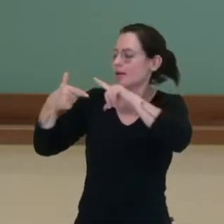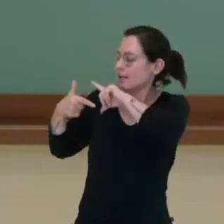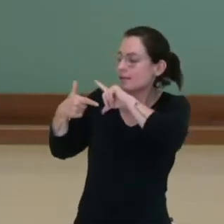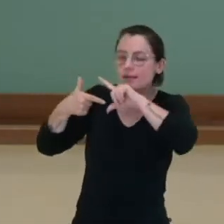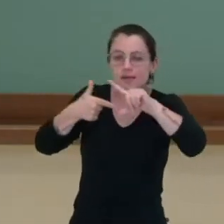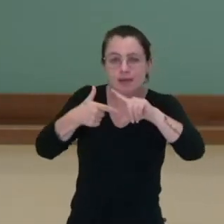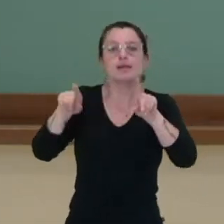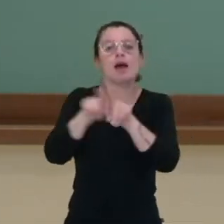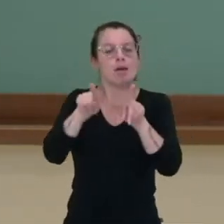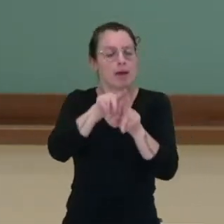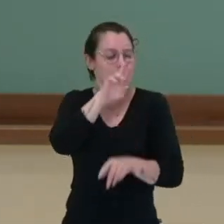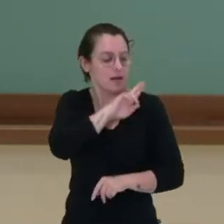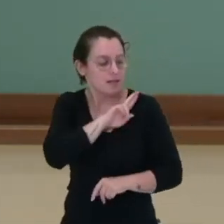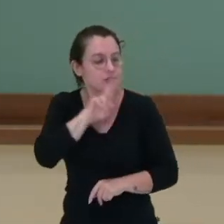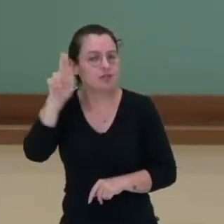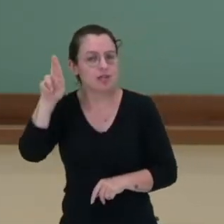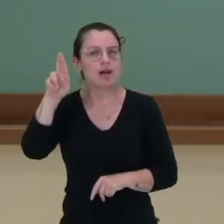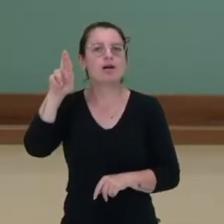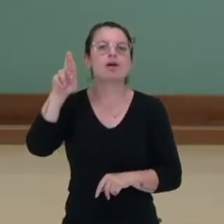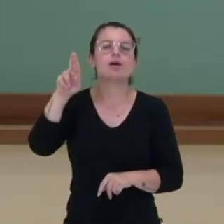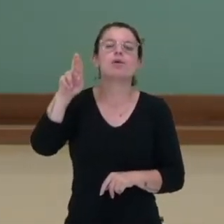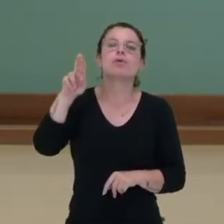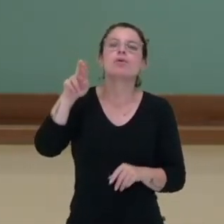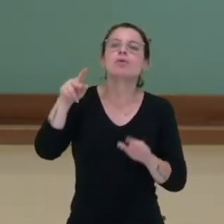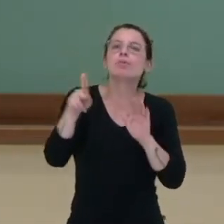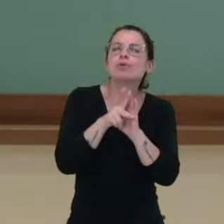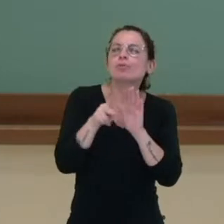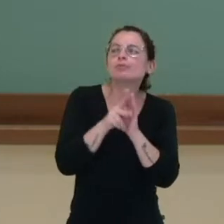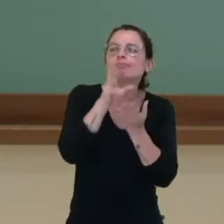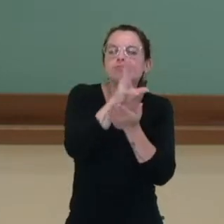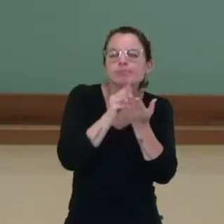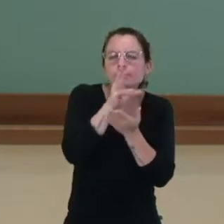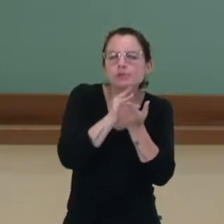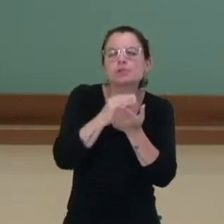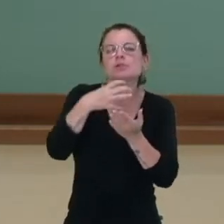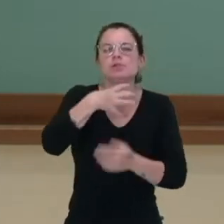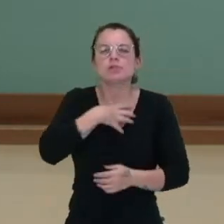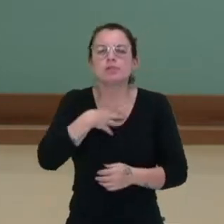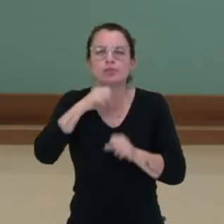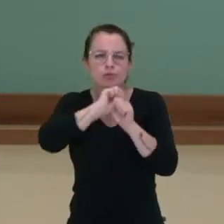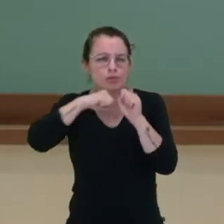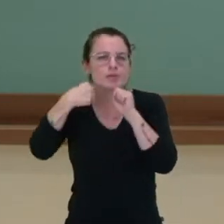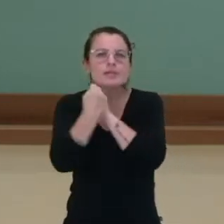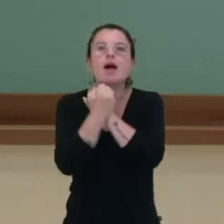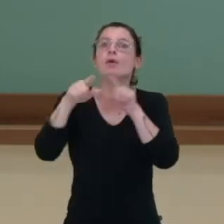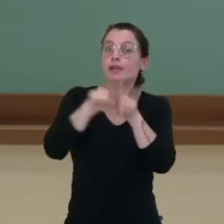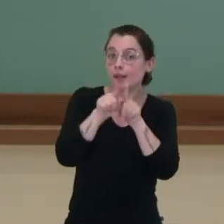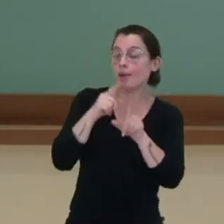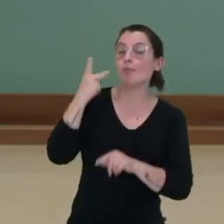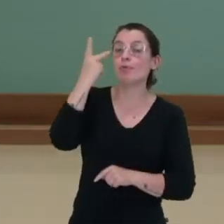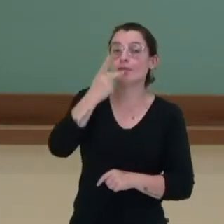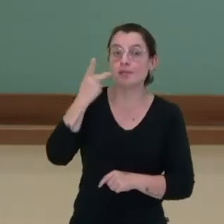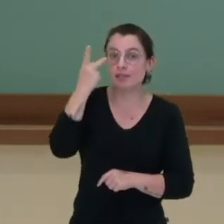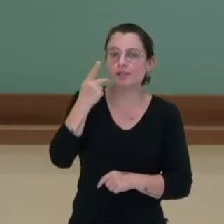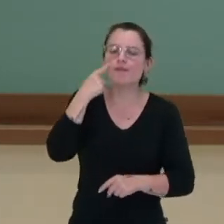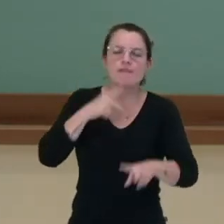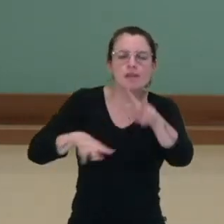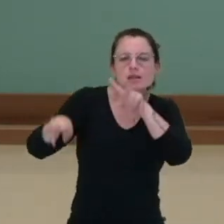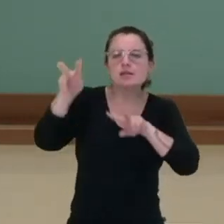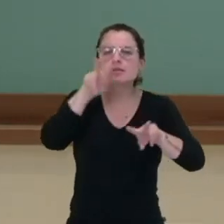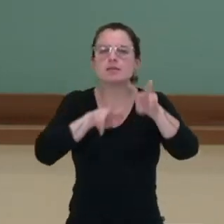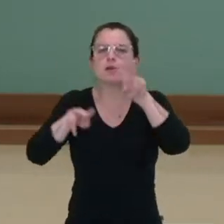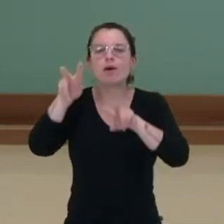sua religiosidade, dos seus aspectos sociais, políticos, uma visão para o surgimento